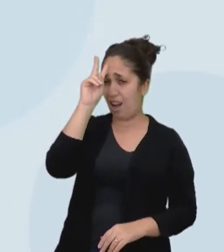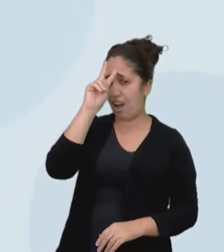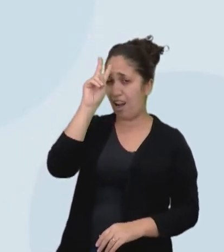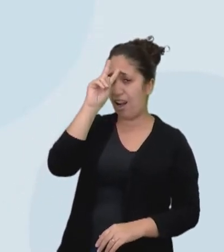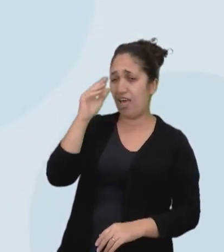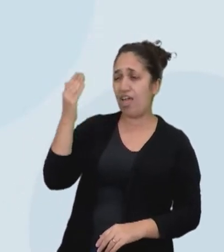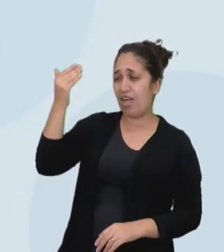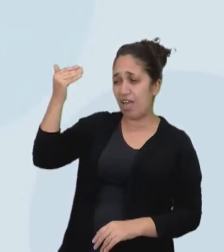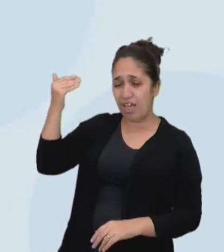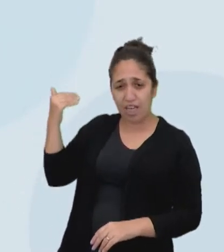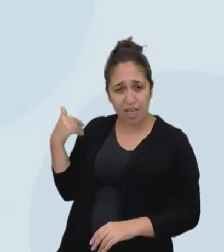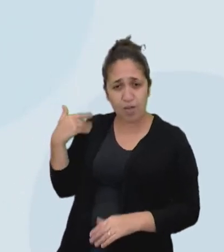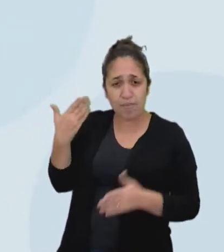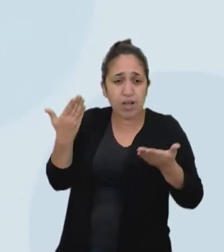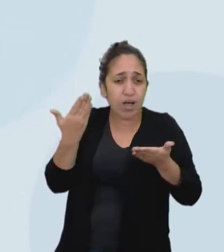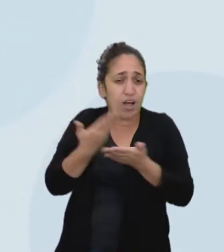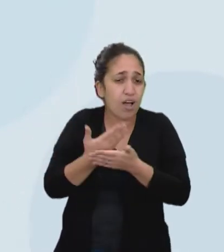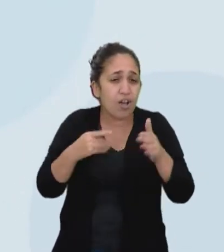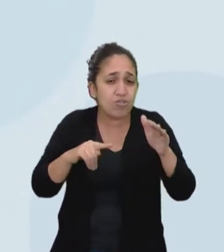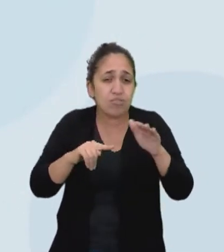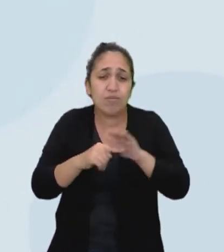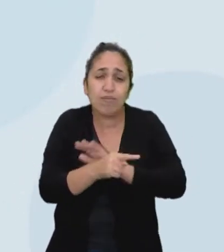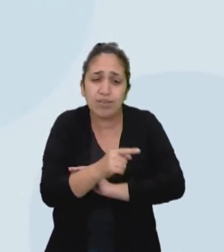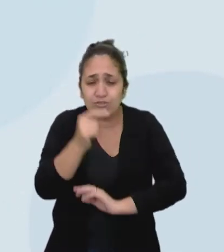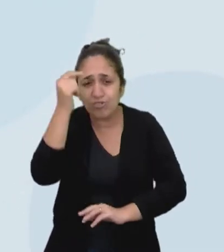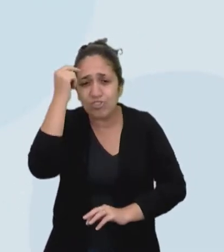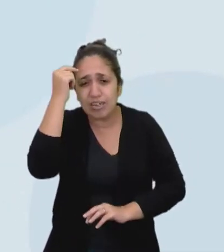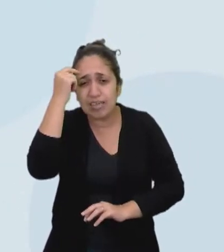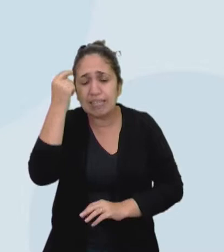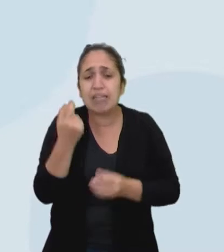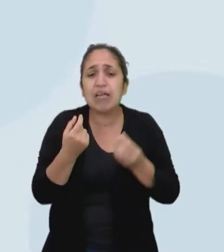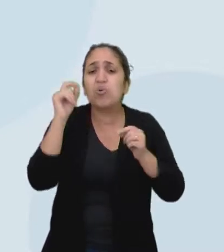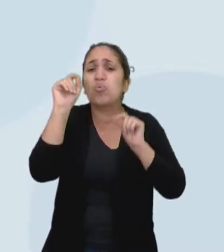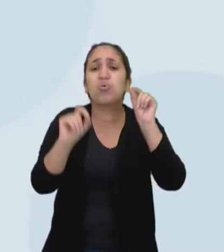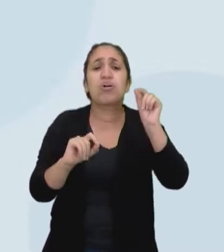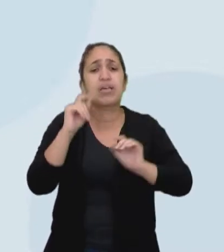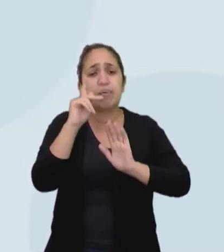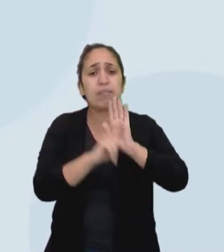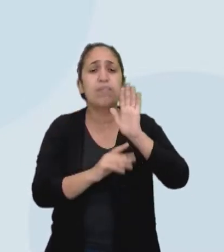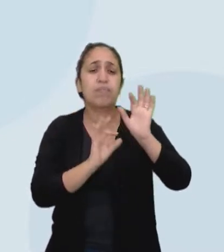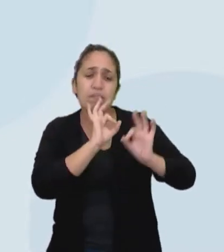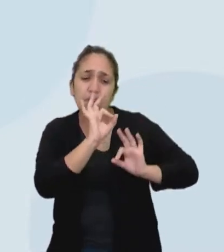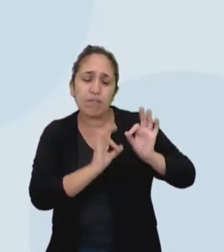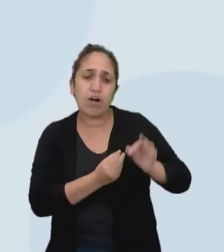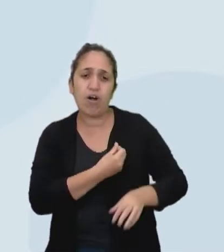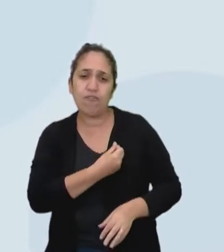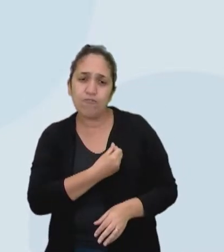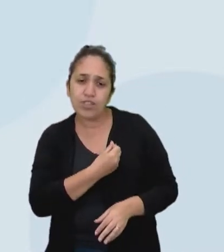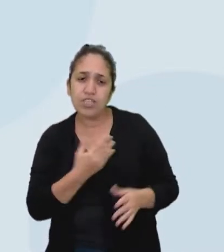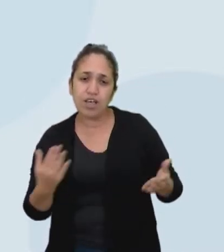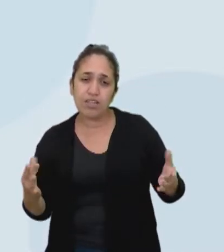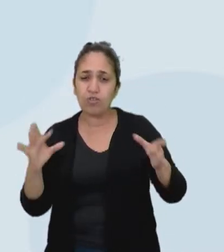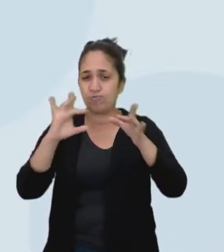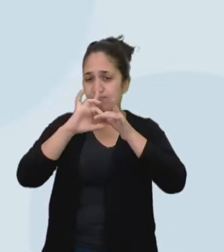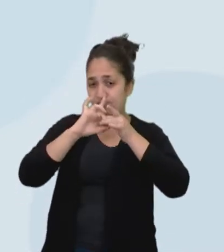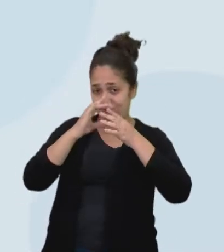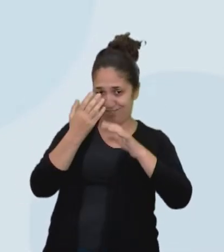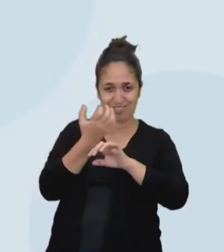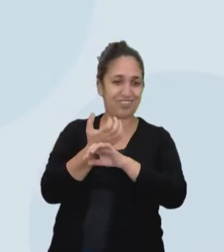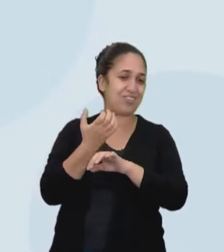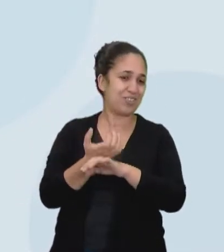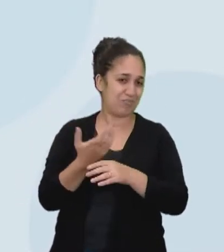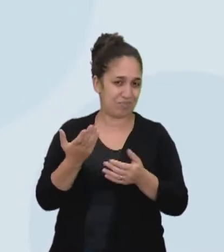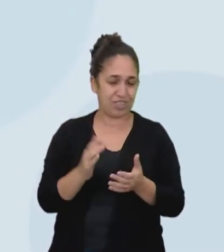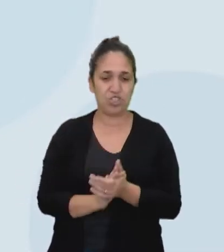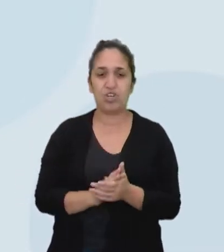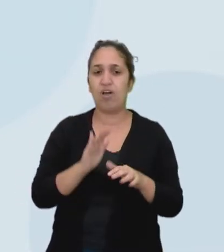no nosso aprofundamento, a gente tem uma ideia do que é o nosso projeto de vida? Ele tem que estar atrelado também ao nosso componente.